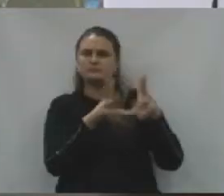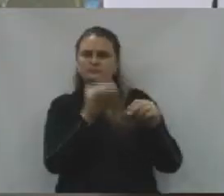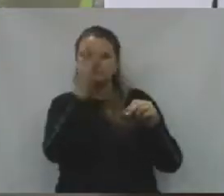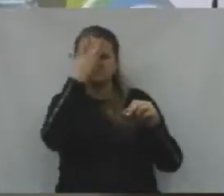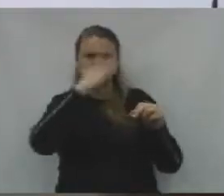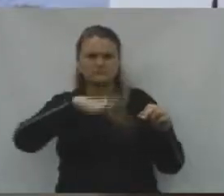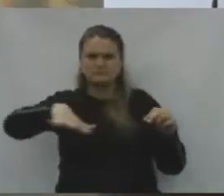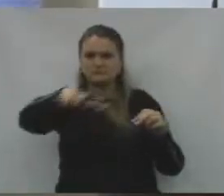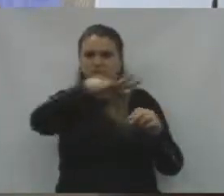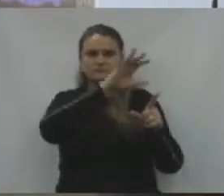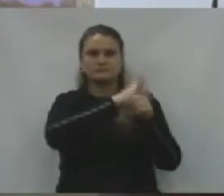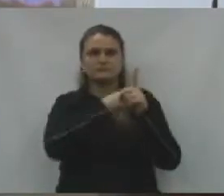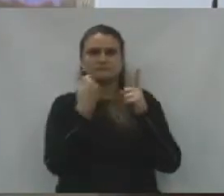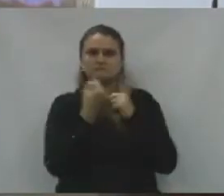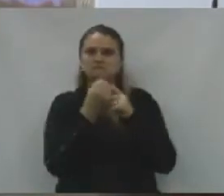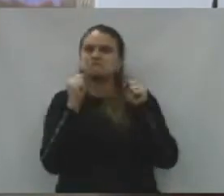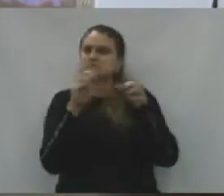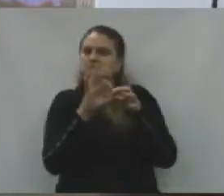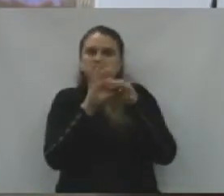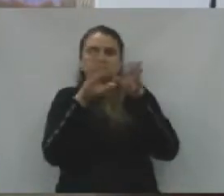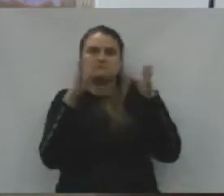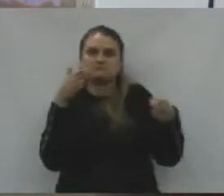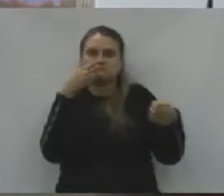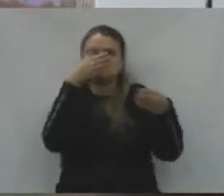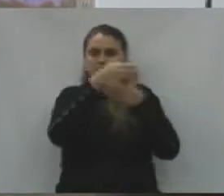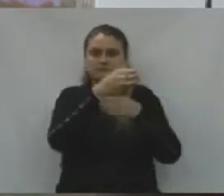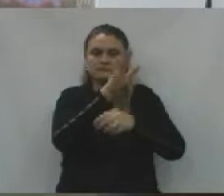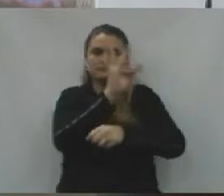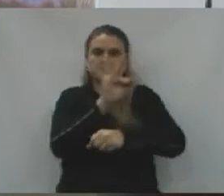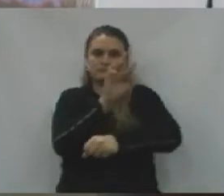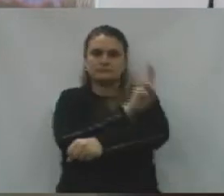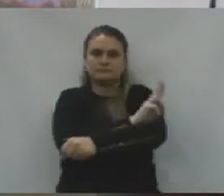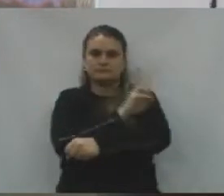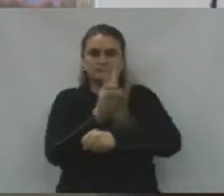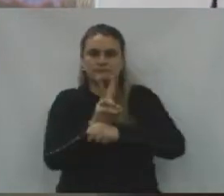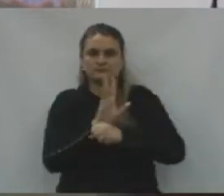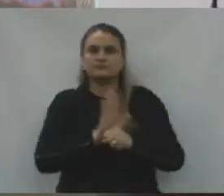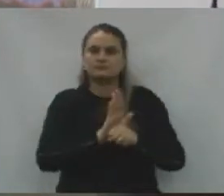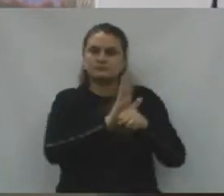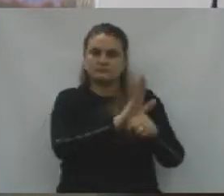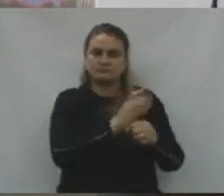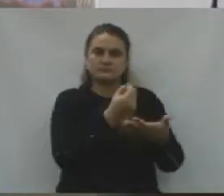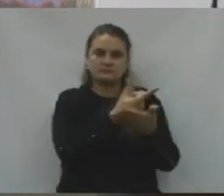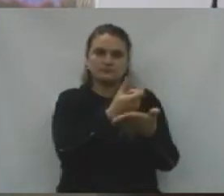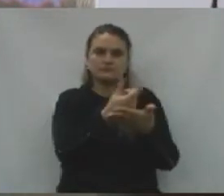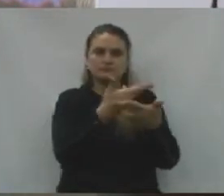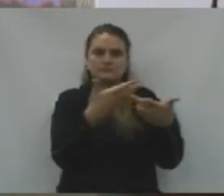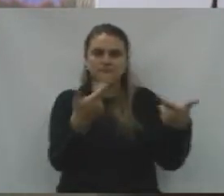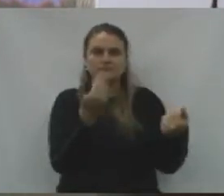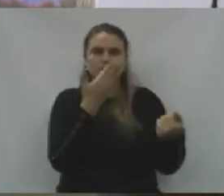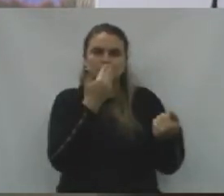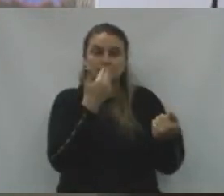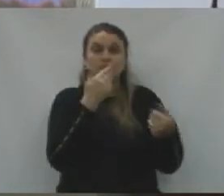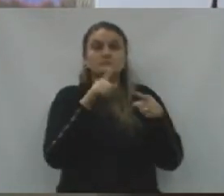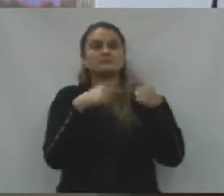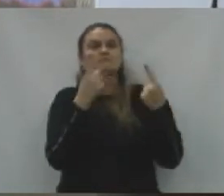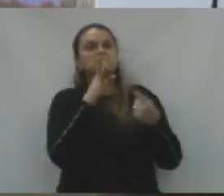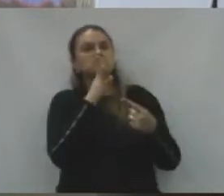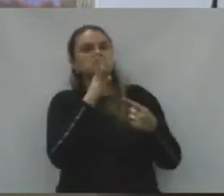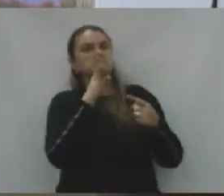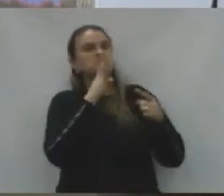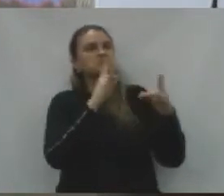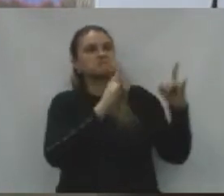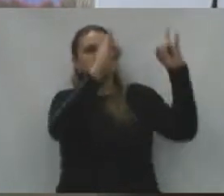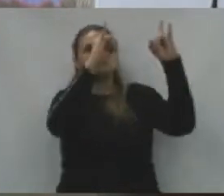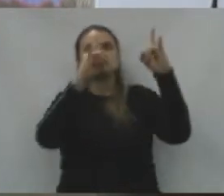uma comunidade se faz presente na Uniuv, seja para contribuir com os formandos na arrecadação, mas também